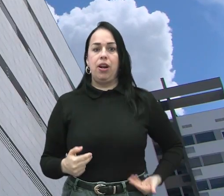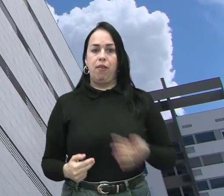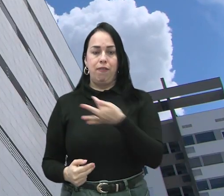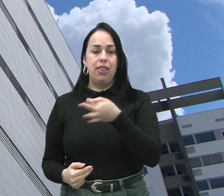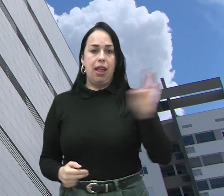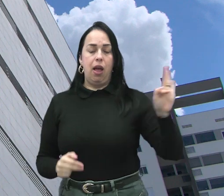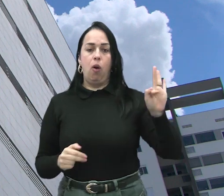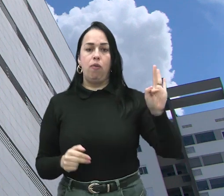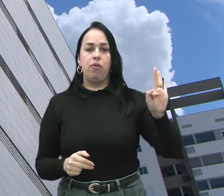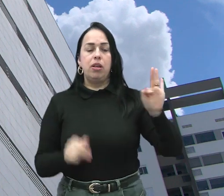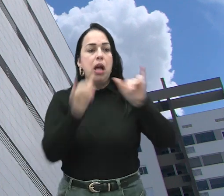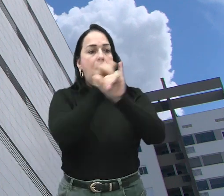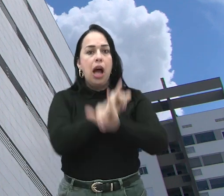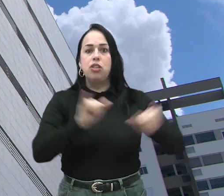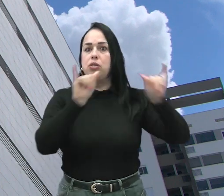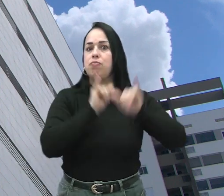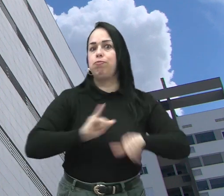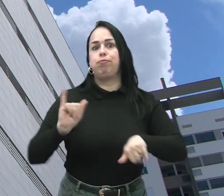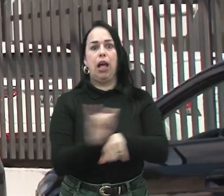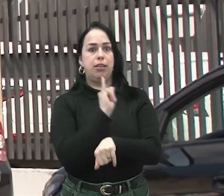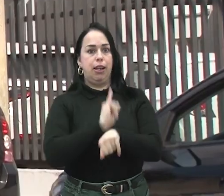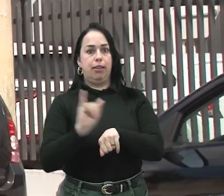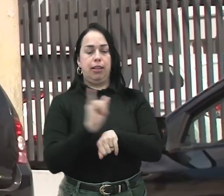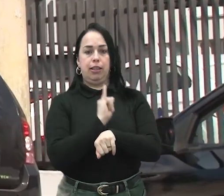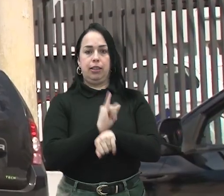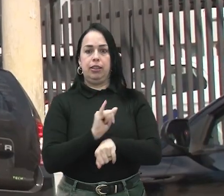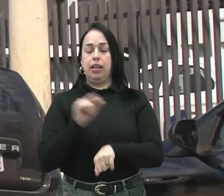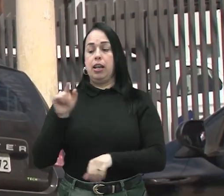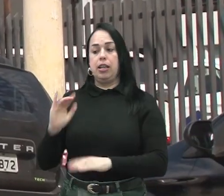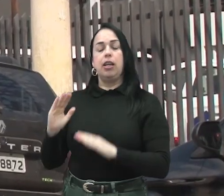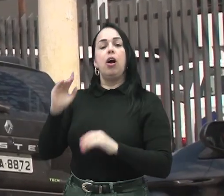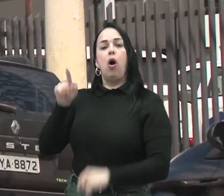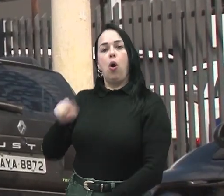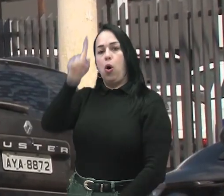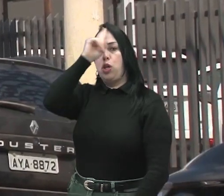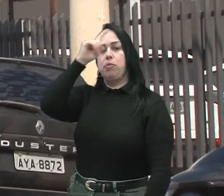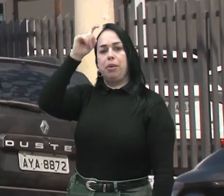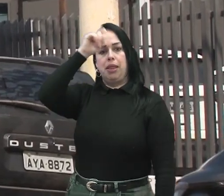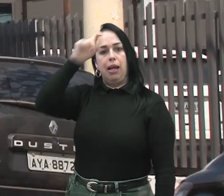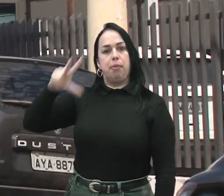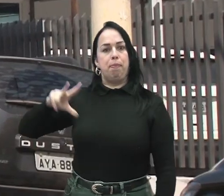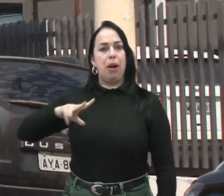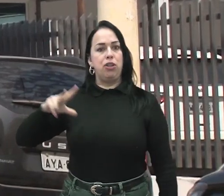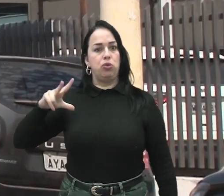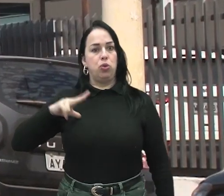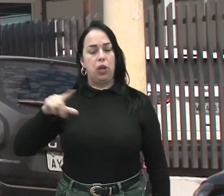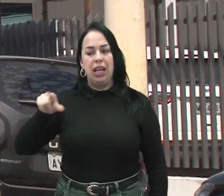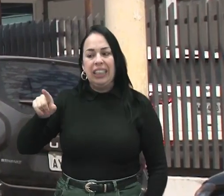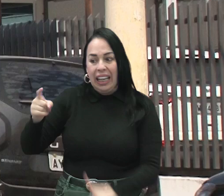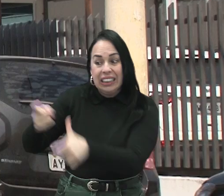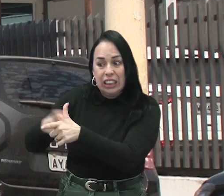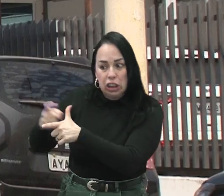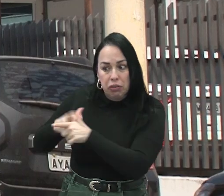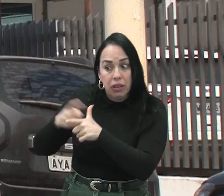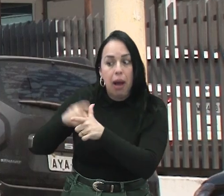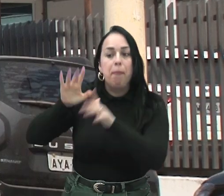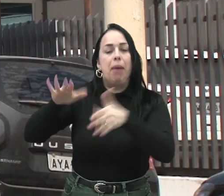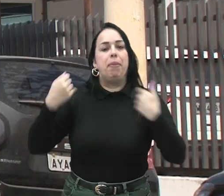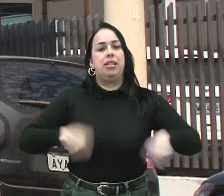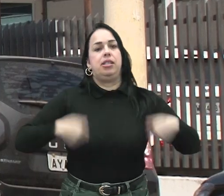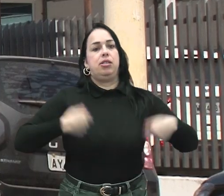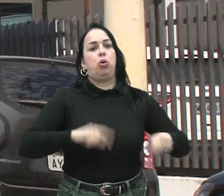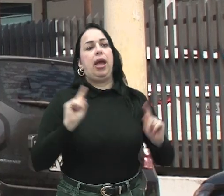federal lançou uma nova estratégia: permitir que hospitais privados abatam dívidas em troca